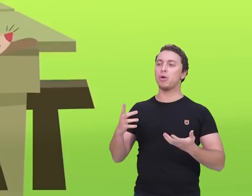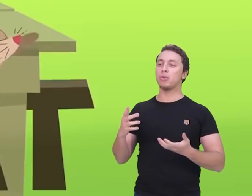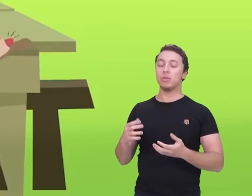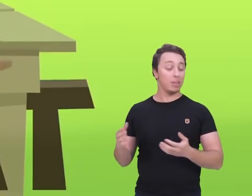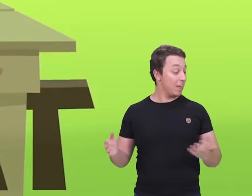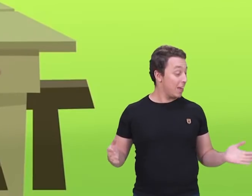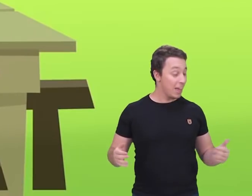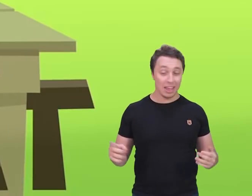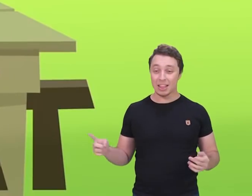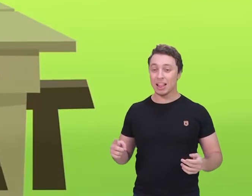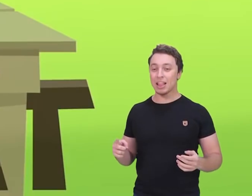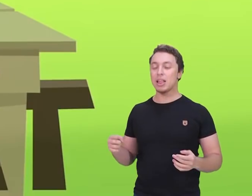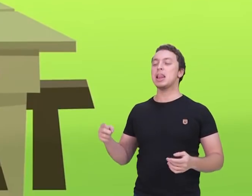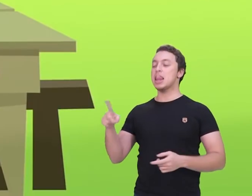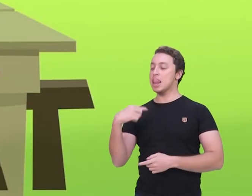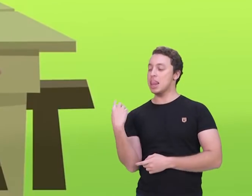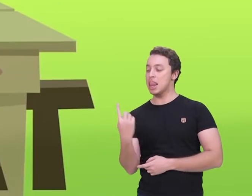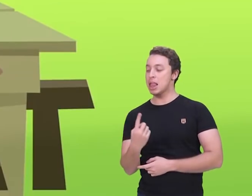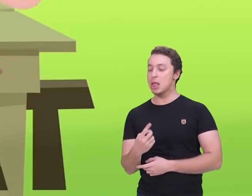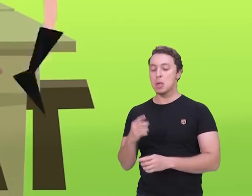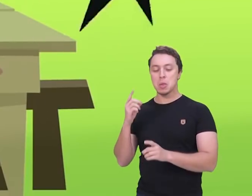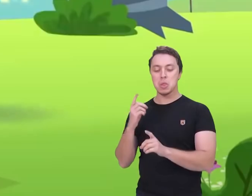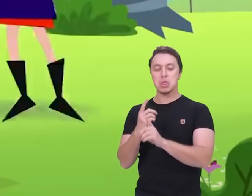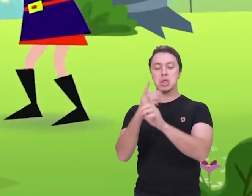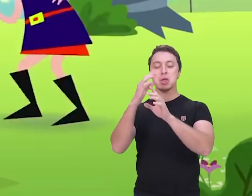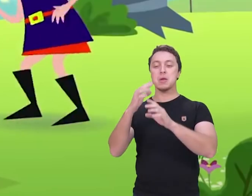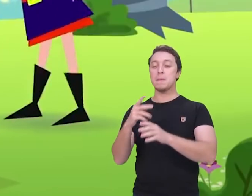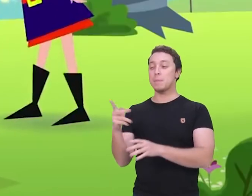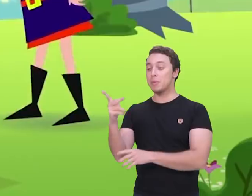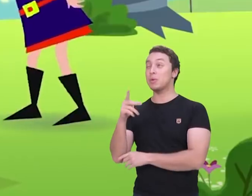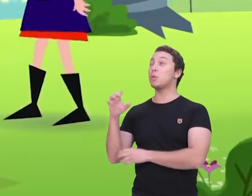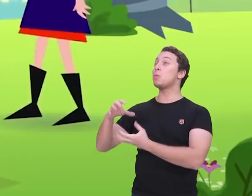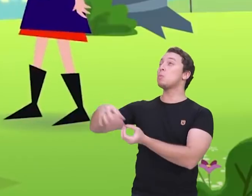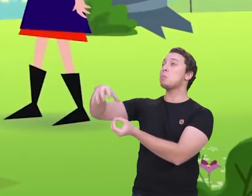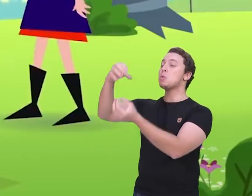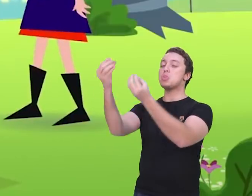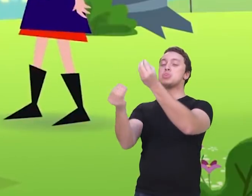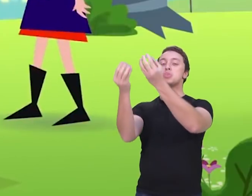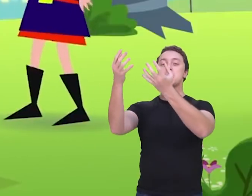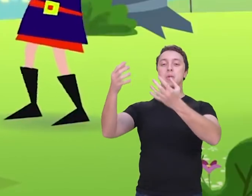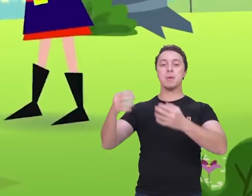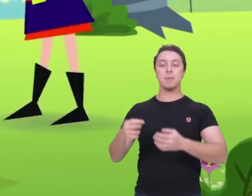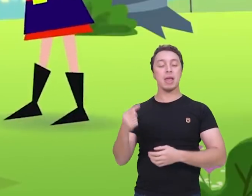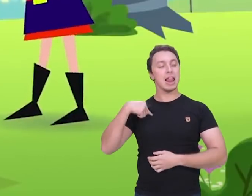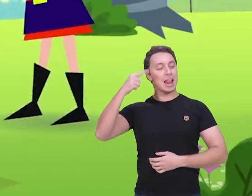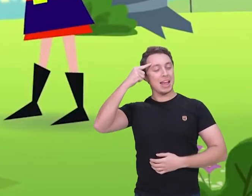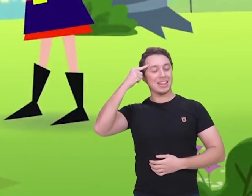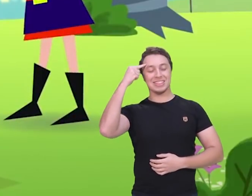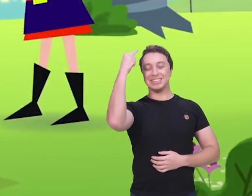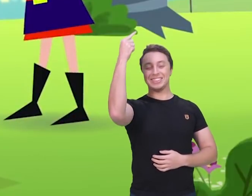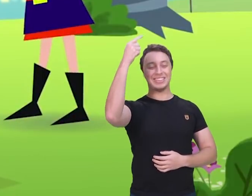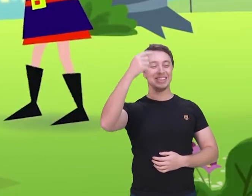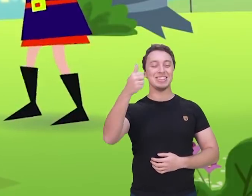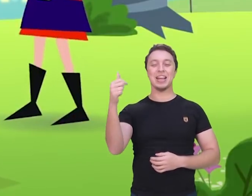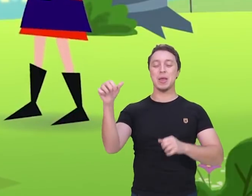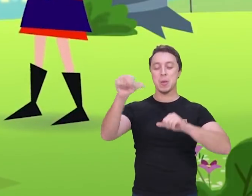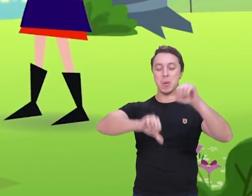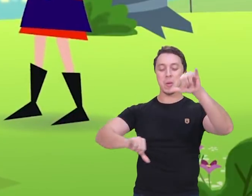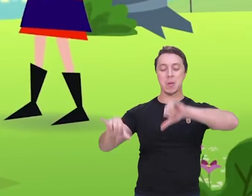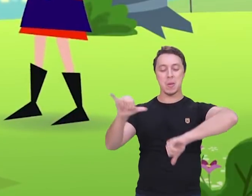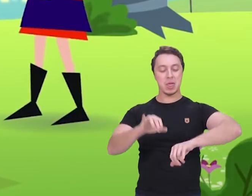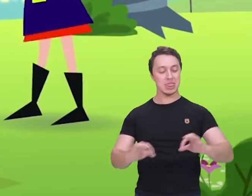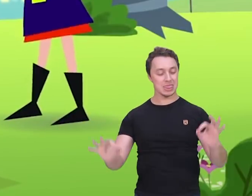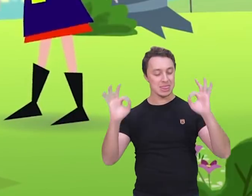Júpiter, Cláudio, vamos descobrir como os balões sobem lá pro céu. Eu acabei de ter uma ideia para um